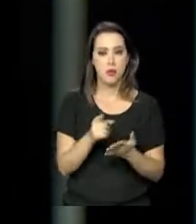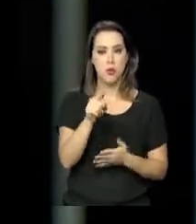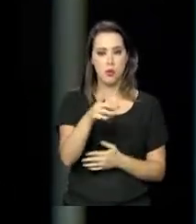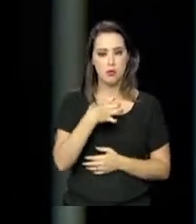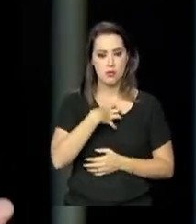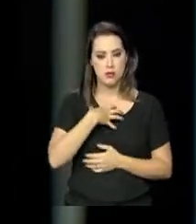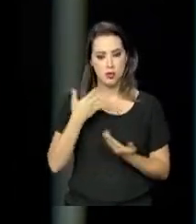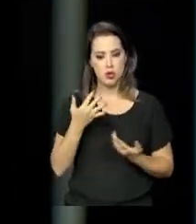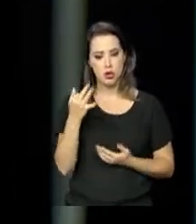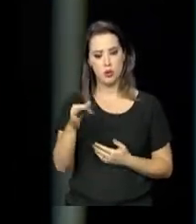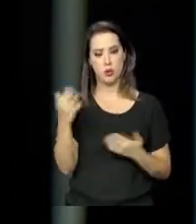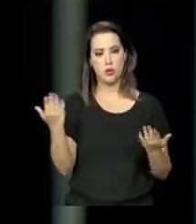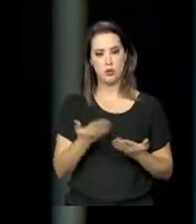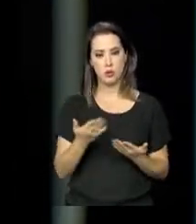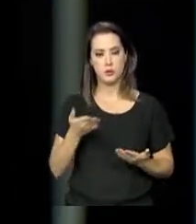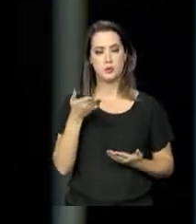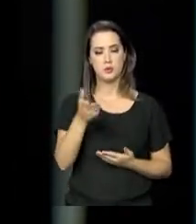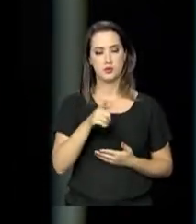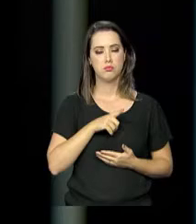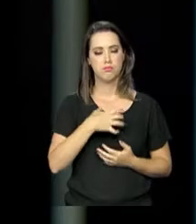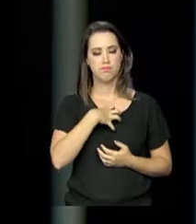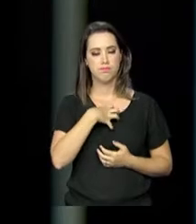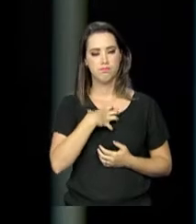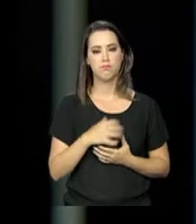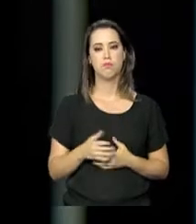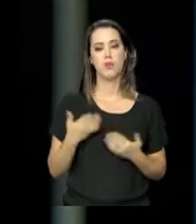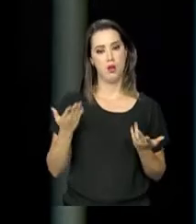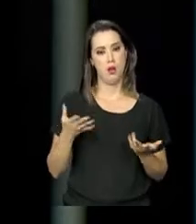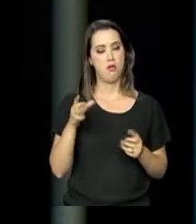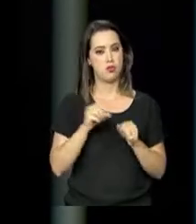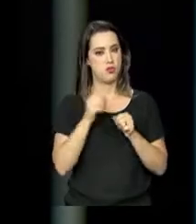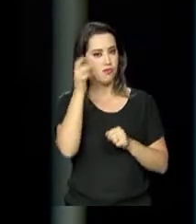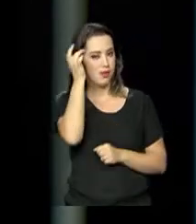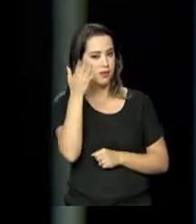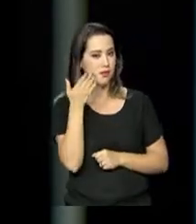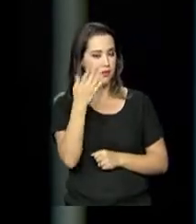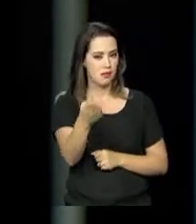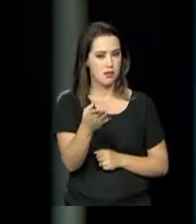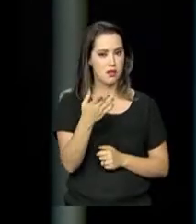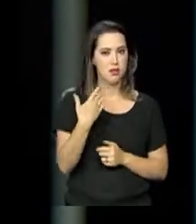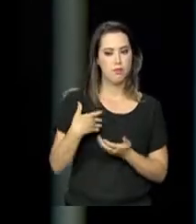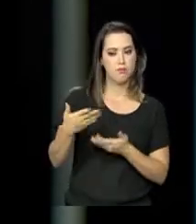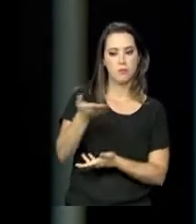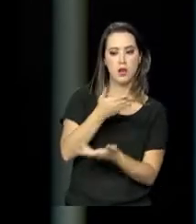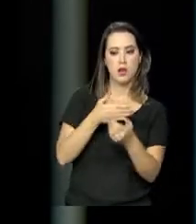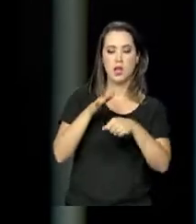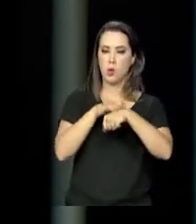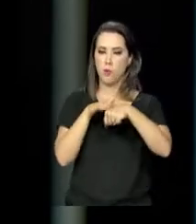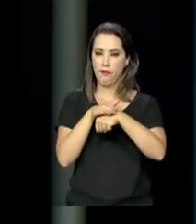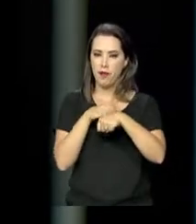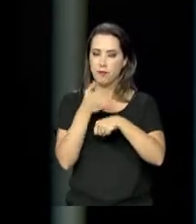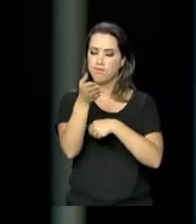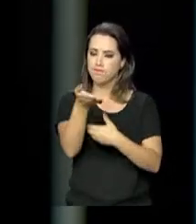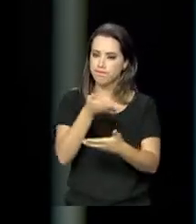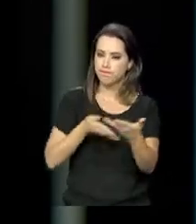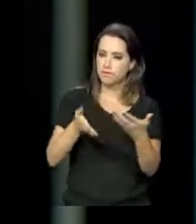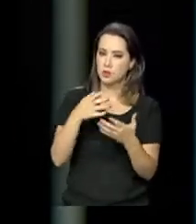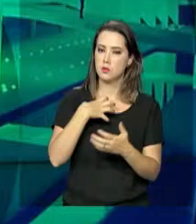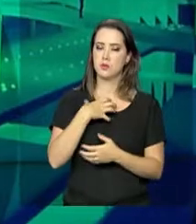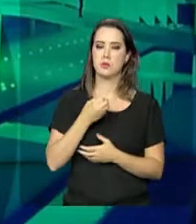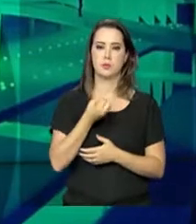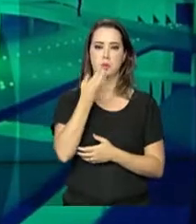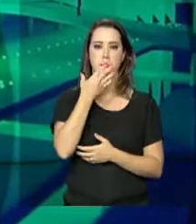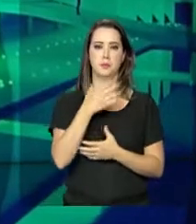a dor aqui e agora que você está sentindo a gente facilita para o outro um desabafo e com esse desabafo ele se sente